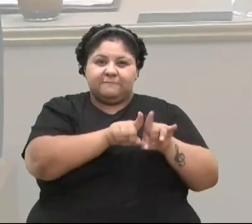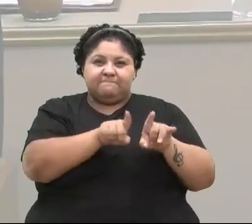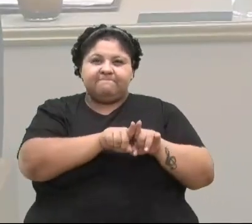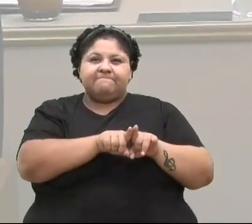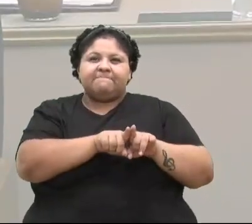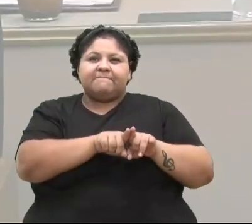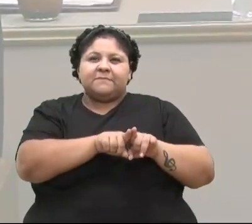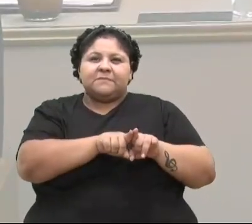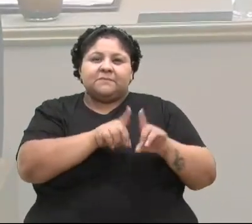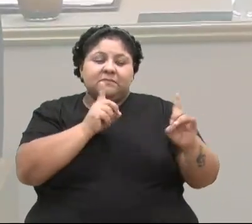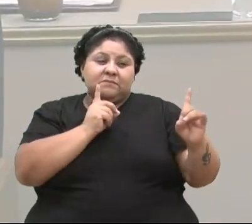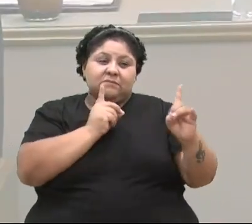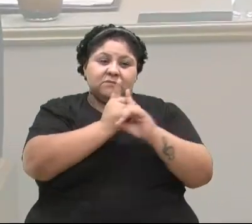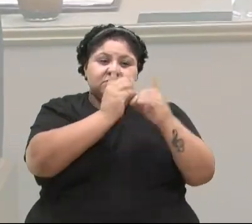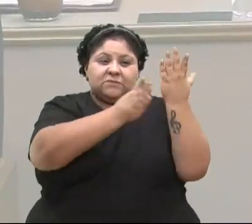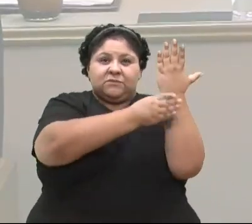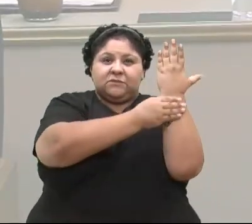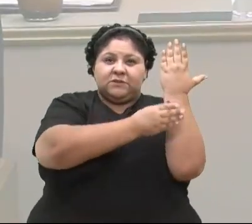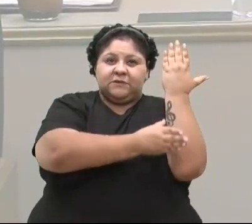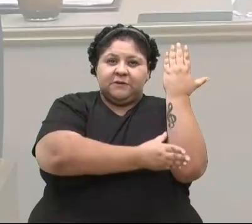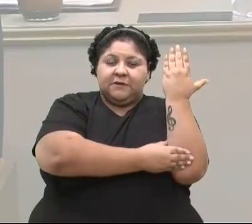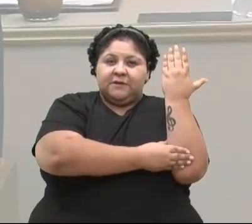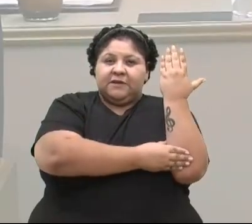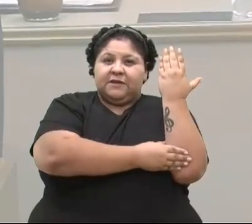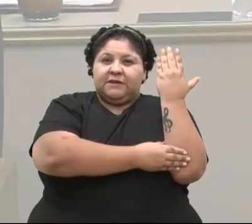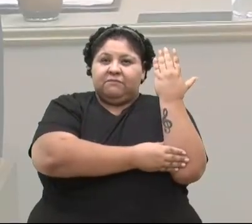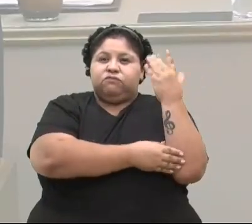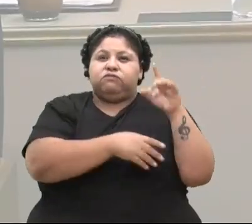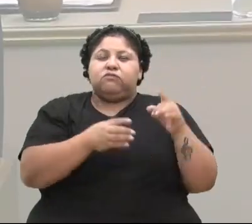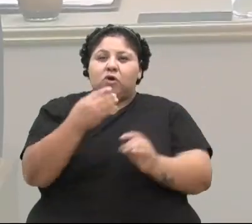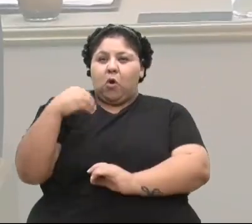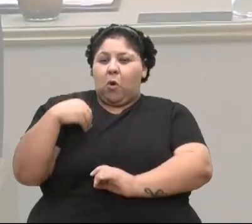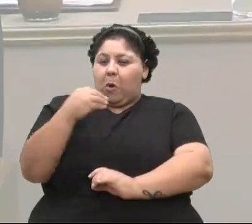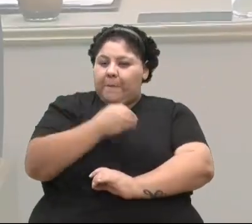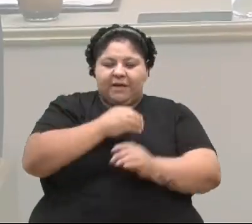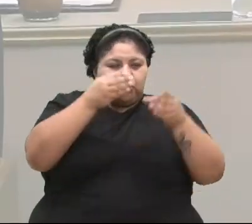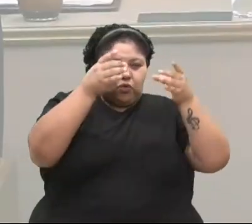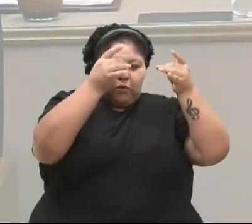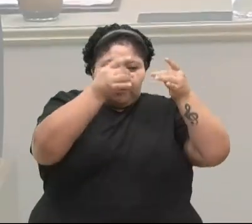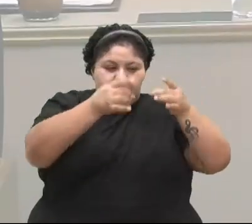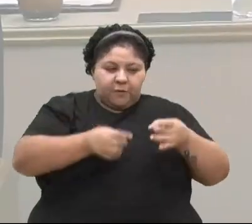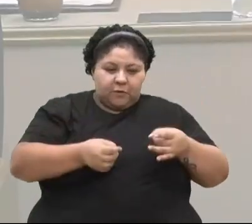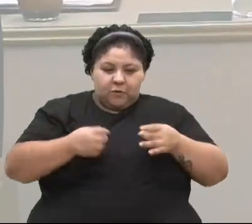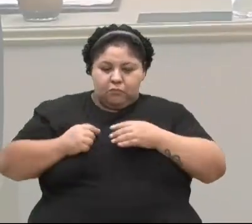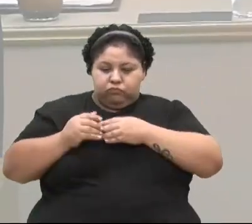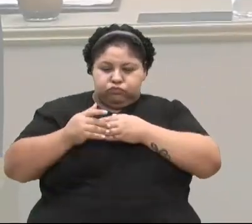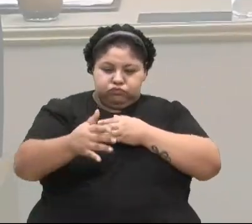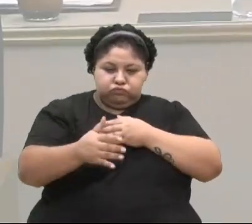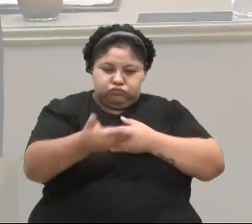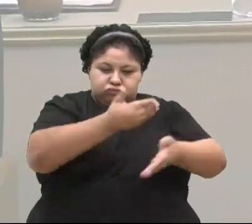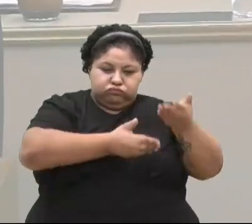O diagnóstico da fibromialgia é essencialmente clínico. O médico especialista, durante a consulta,